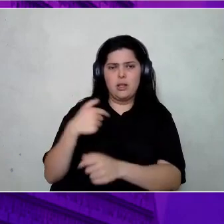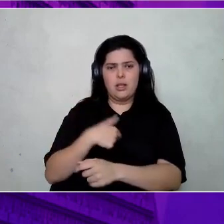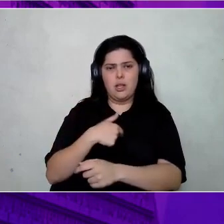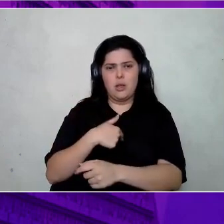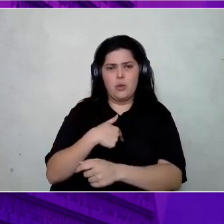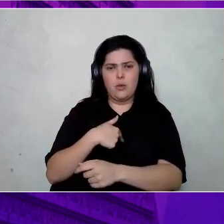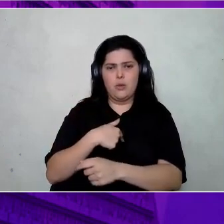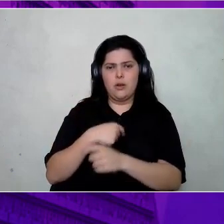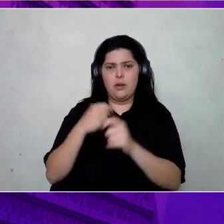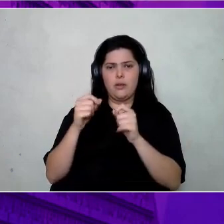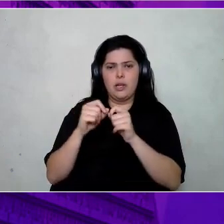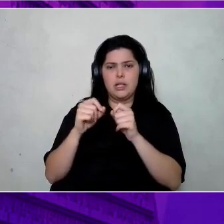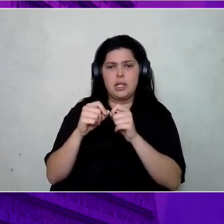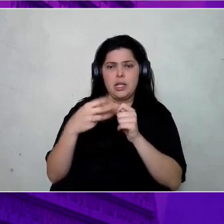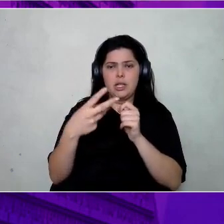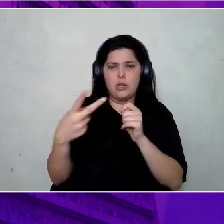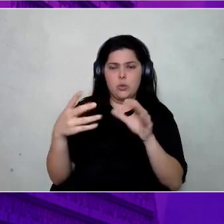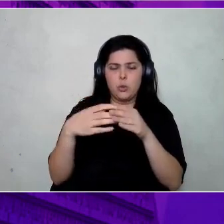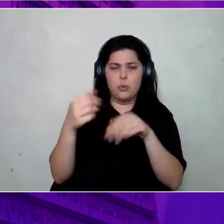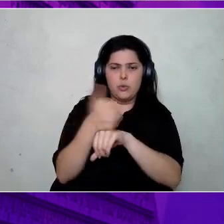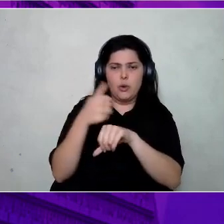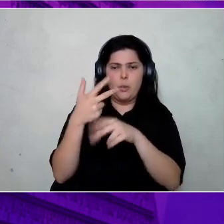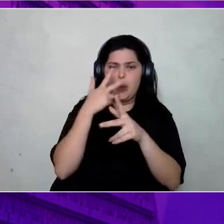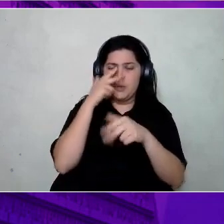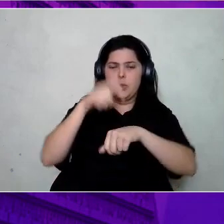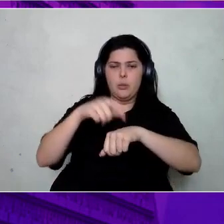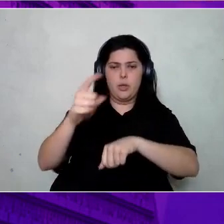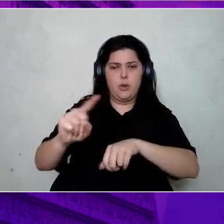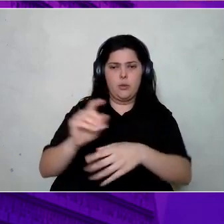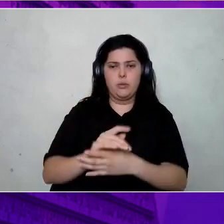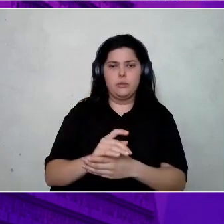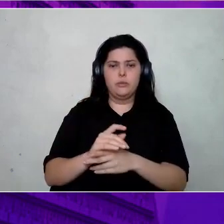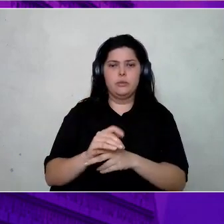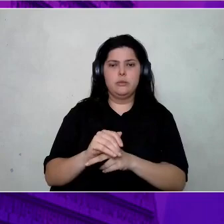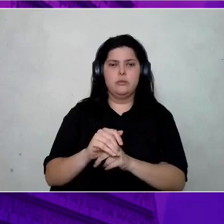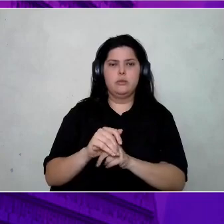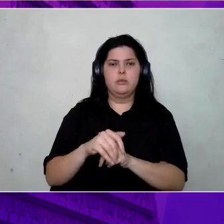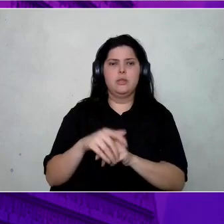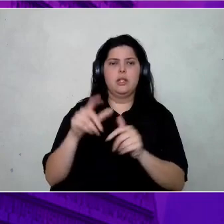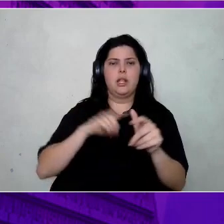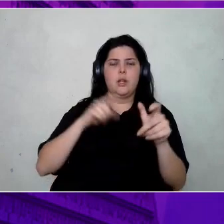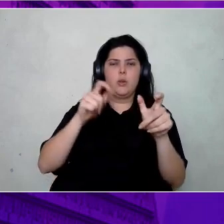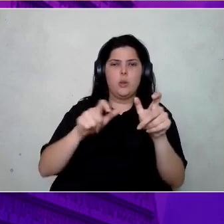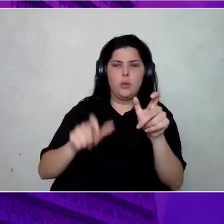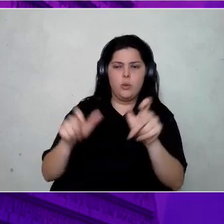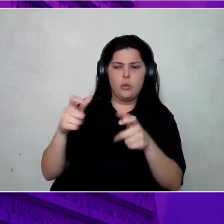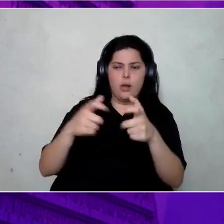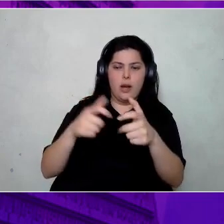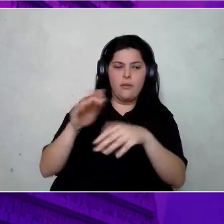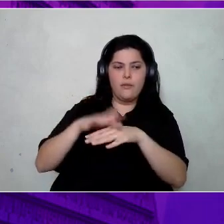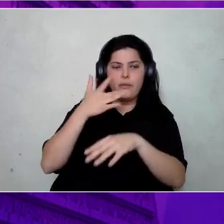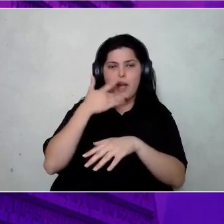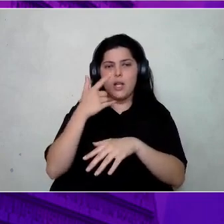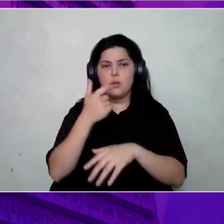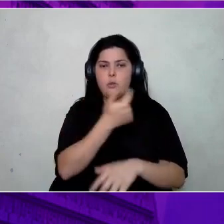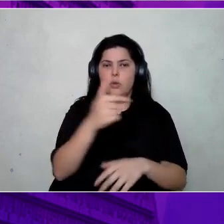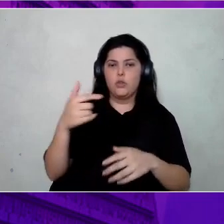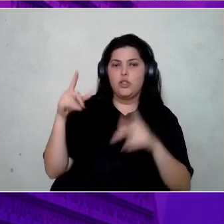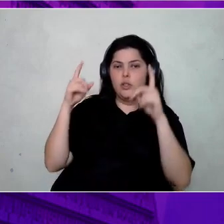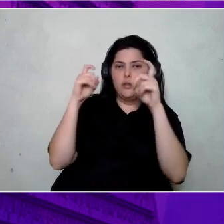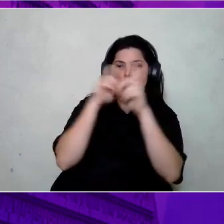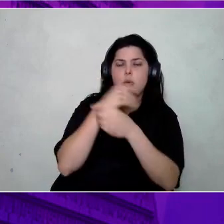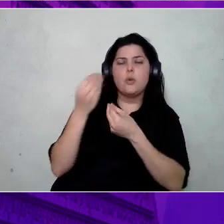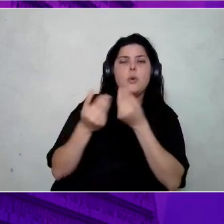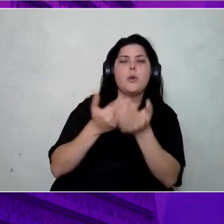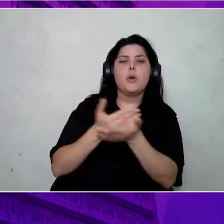nas 32 equipes ao mesmo tempo. Pô, com certeza tem alguns lugares que está mais fácil, outro lugar mais difícil. Por onde eu vou começar? Pelo mais fácil ou